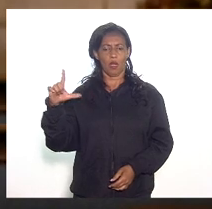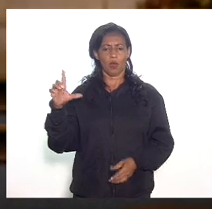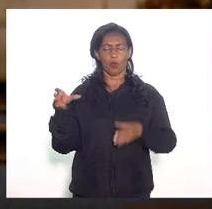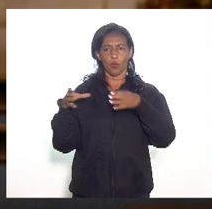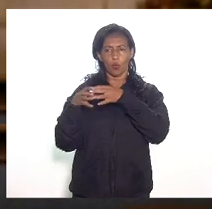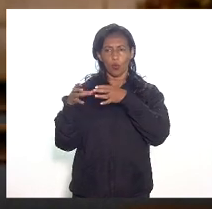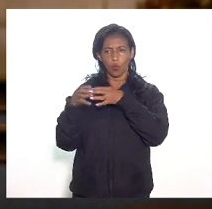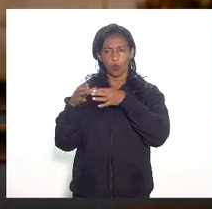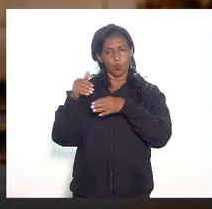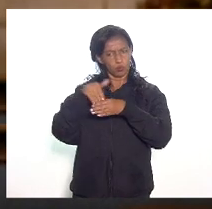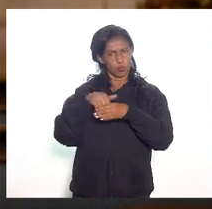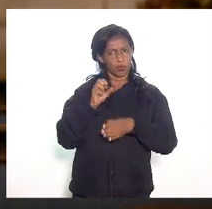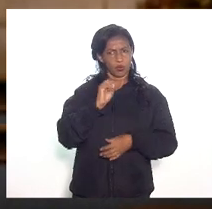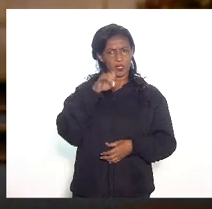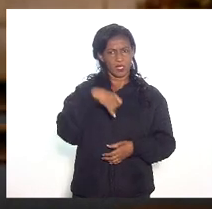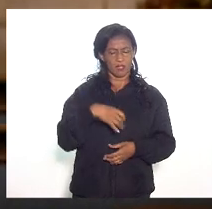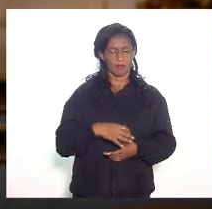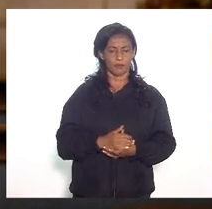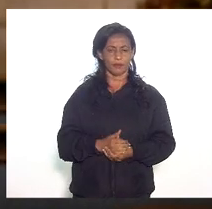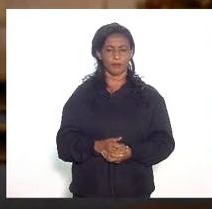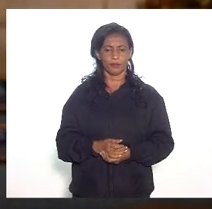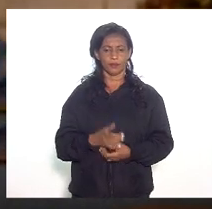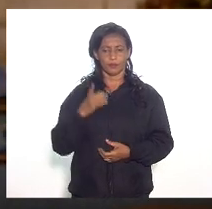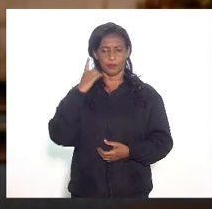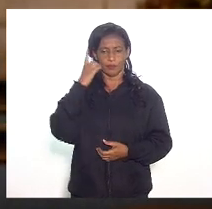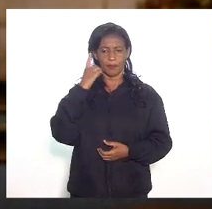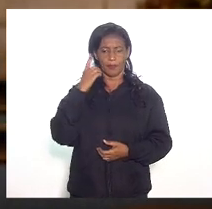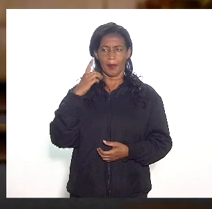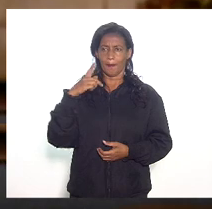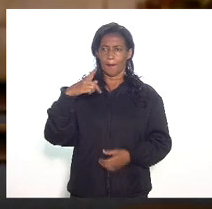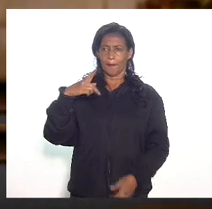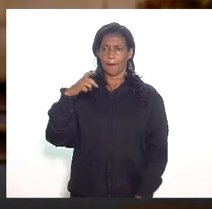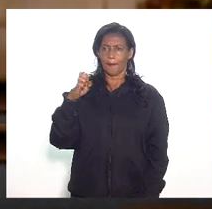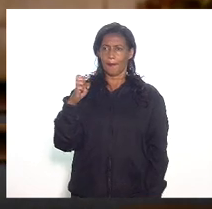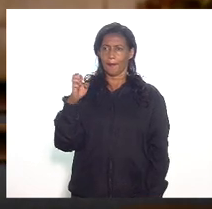no grupo favorável votou sim deputado Pedro Ricardo